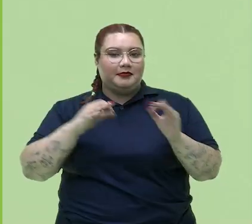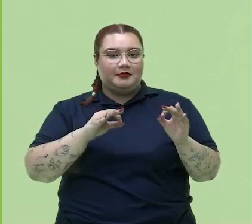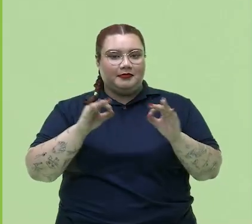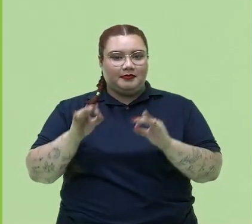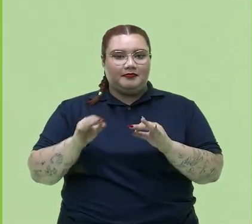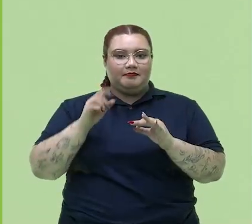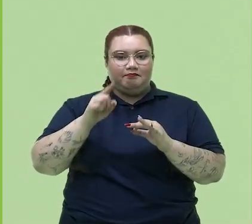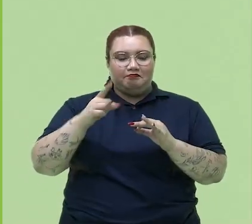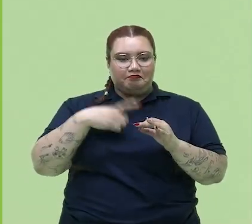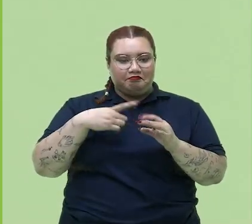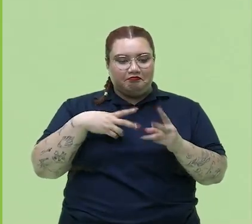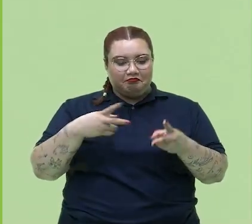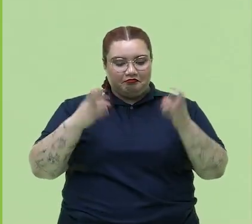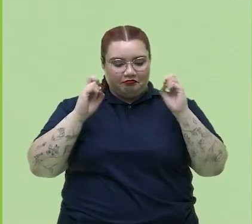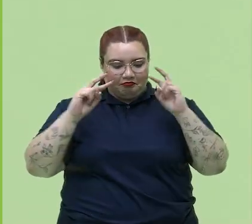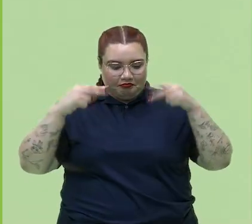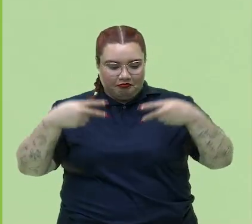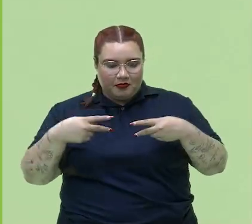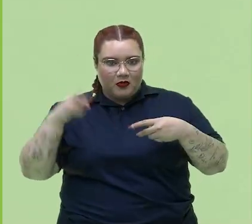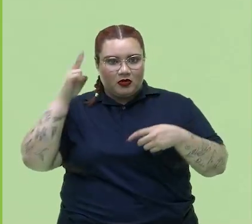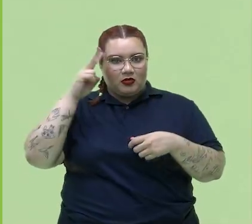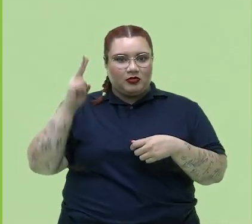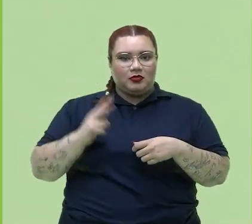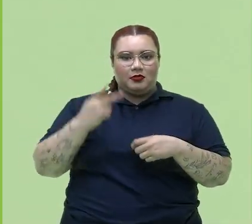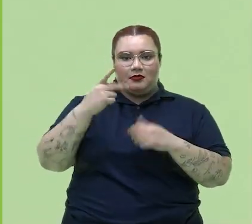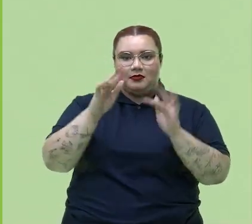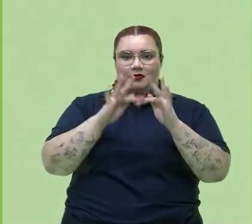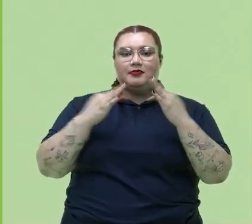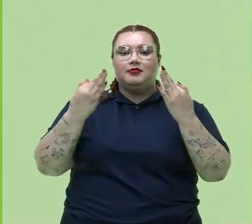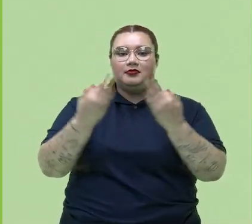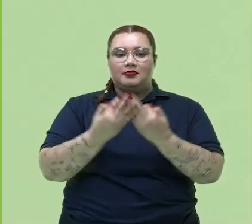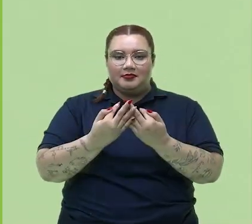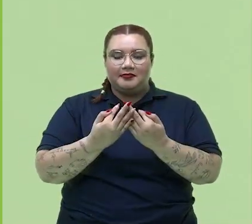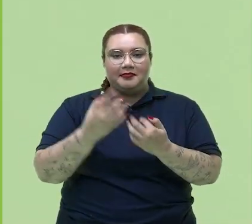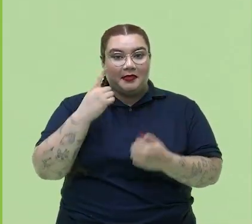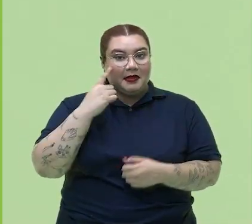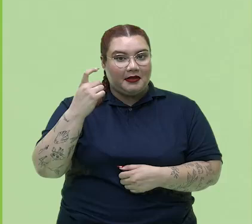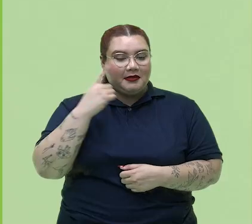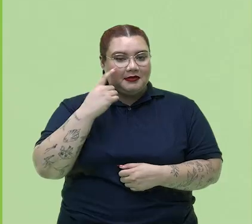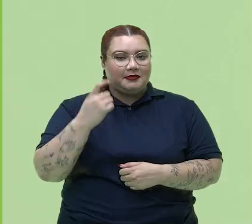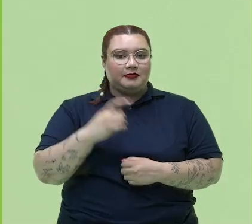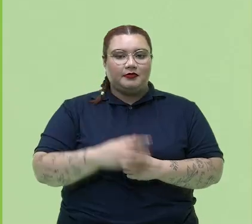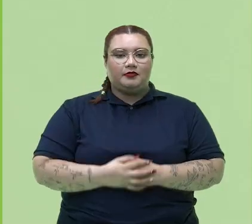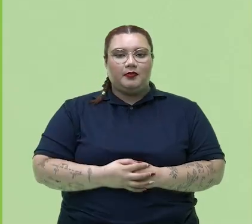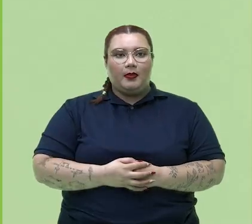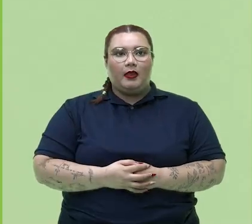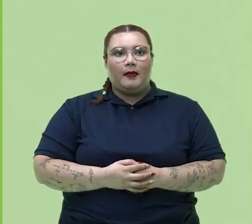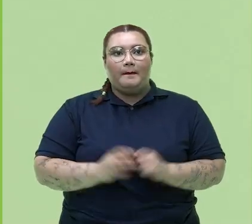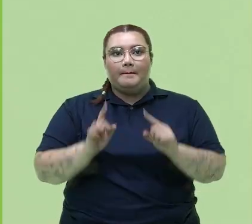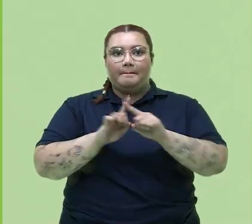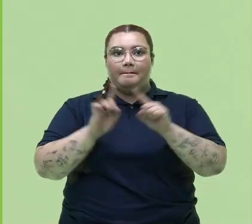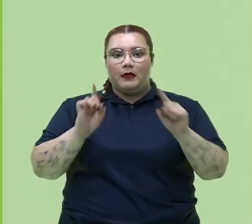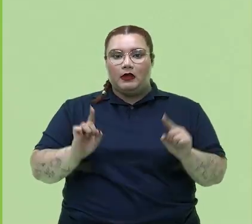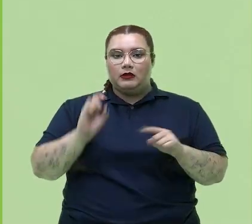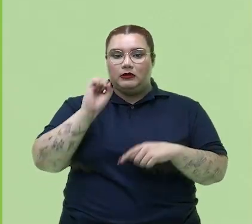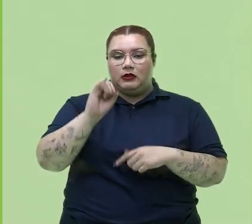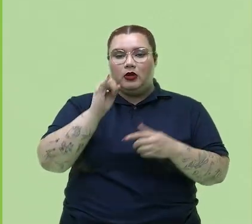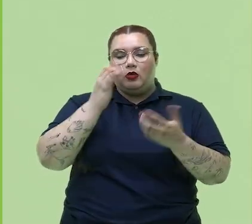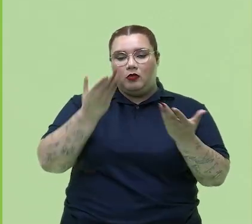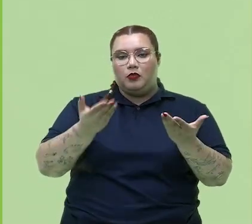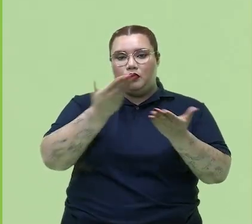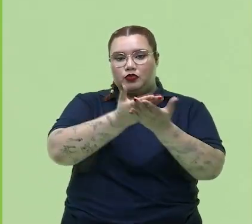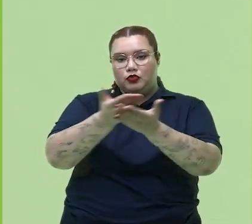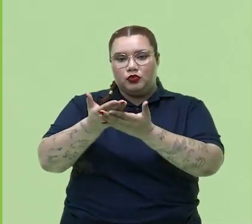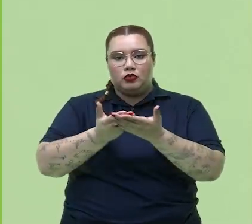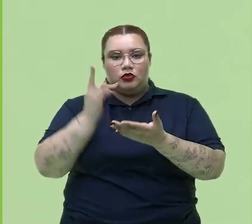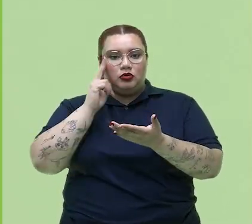Você se olha no espelho, está olhando a história da sua família. Olha só que interessante. Mas, quando se estuda o histórico da